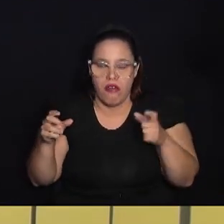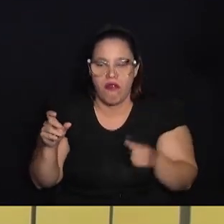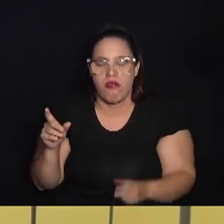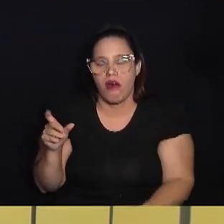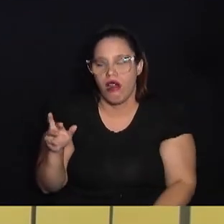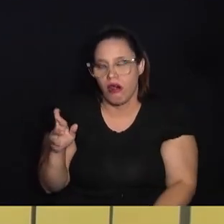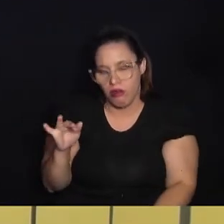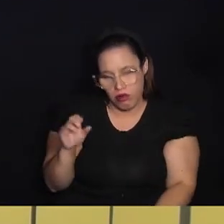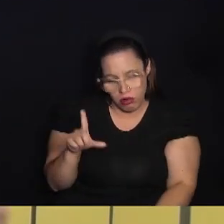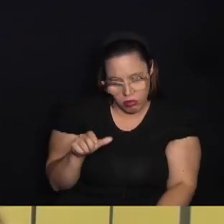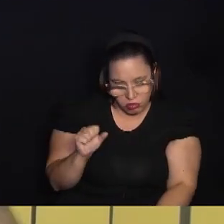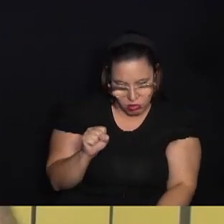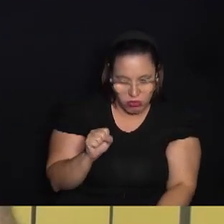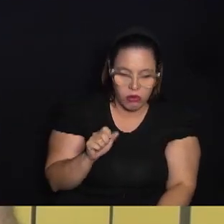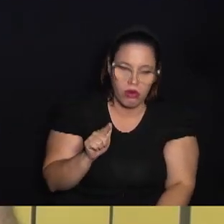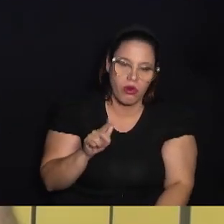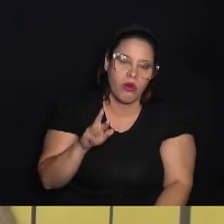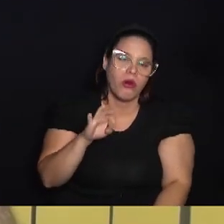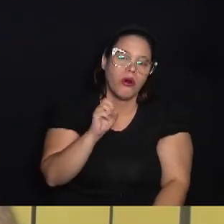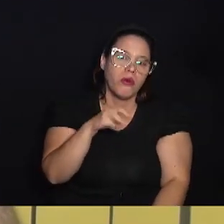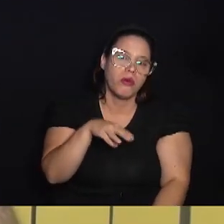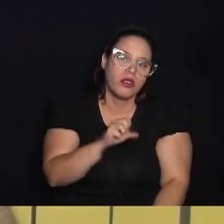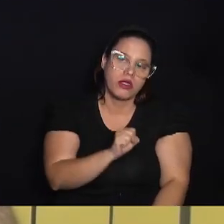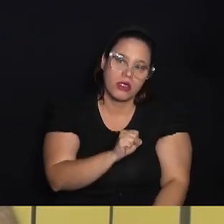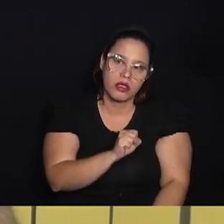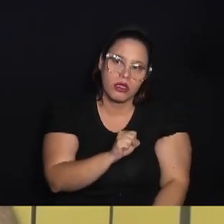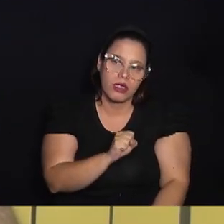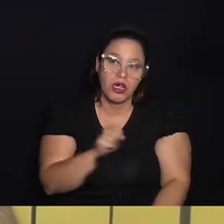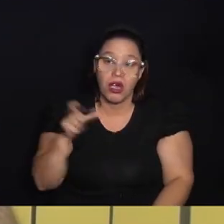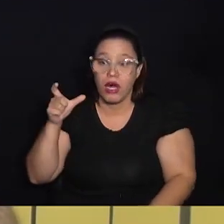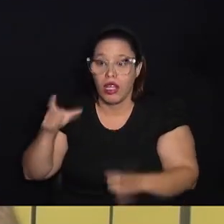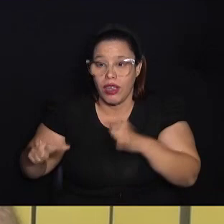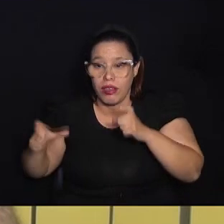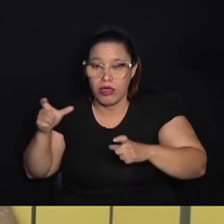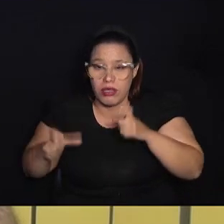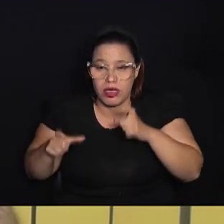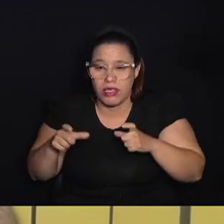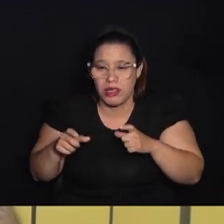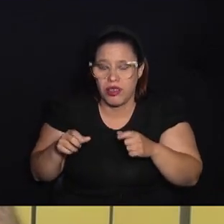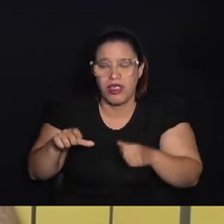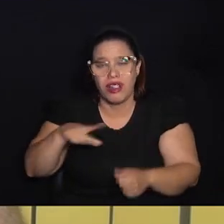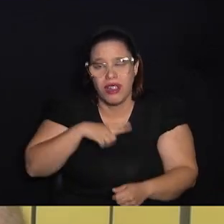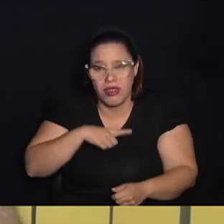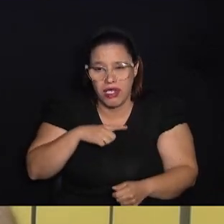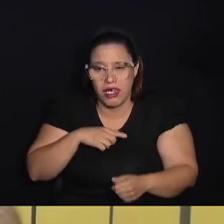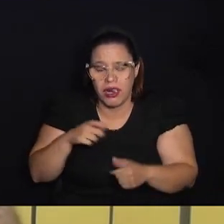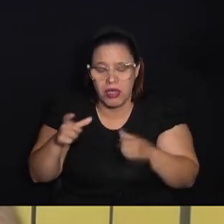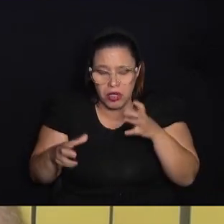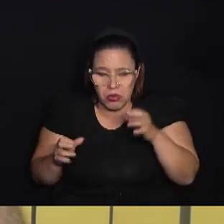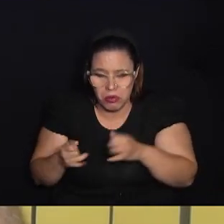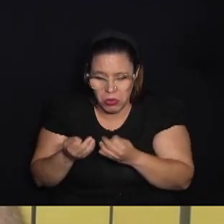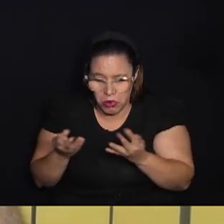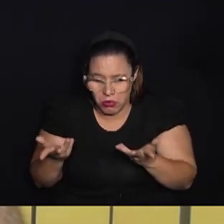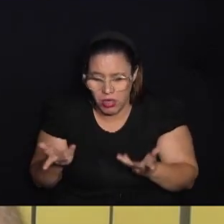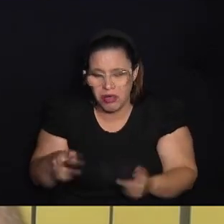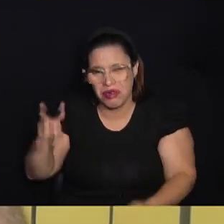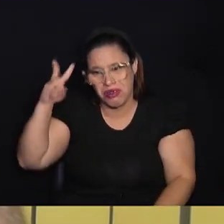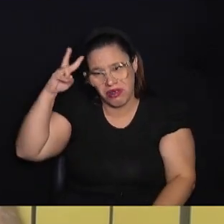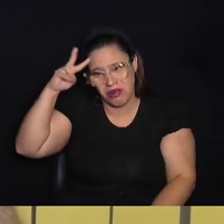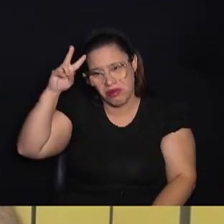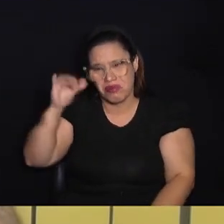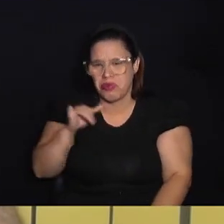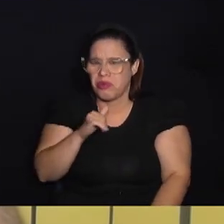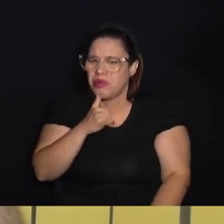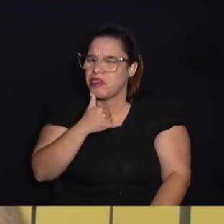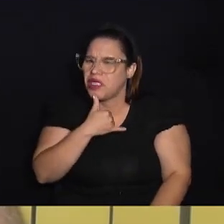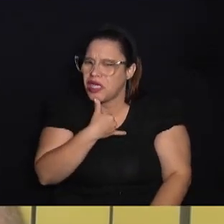dúvida nenhuma mas a nossa história ela é composta de momentos trágicos horríveis e que eles também pertencem a essas a